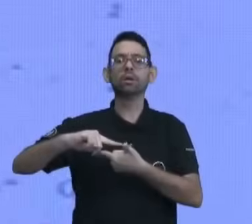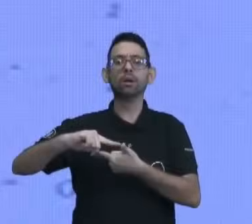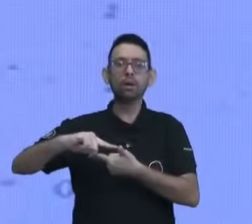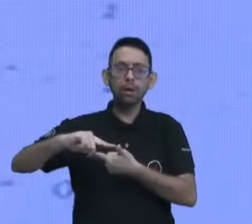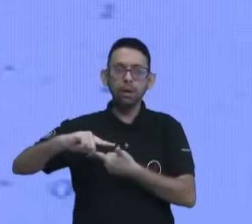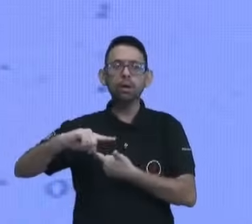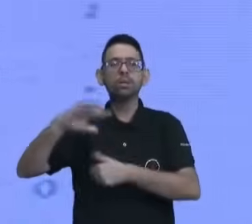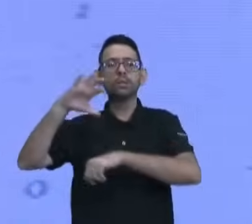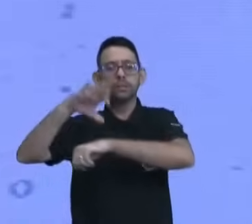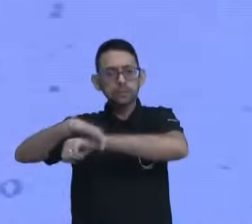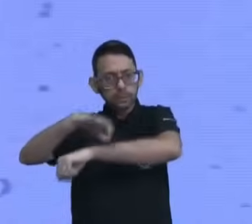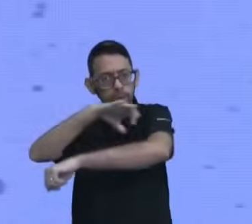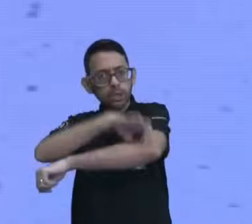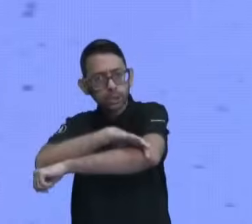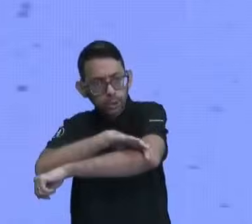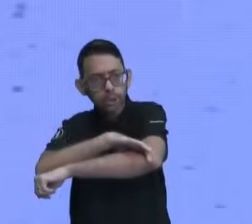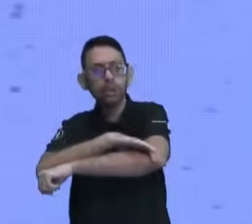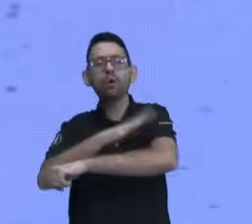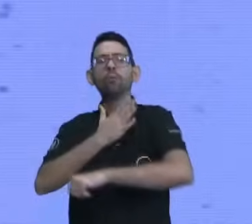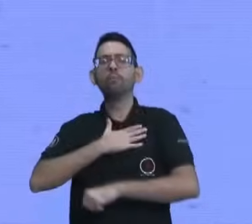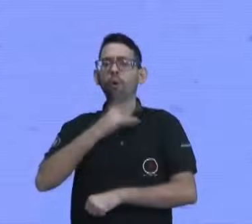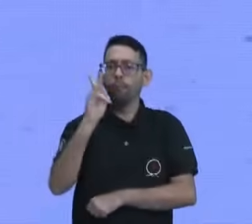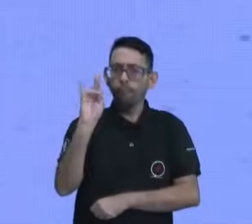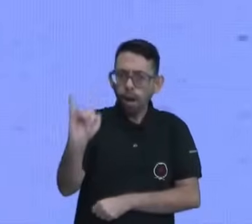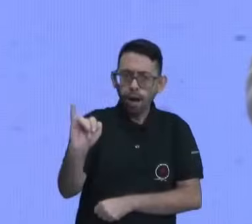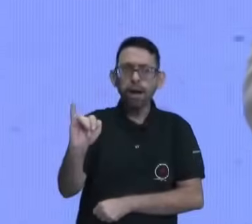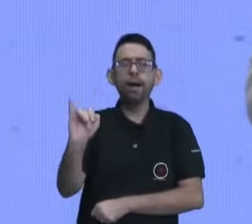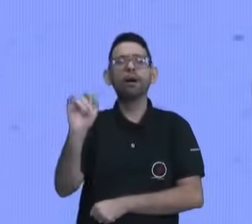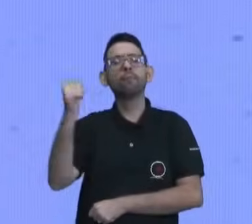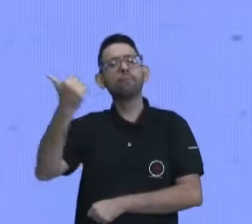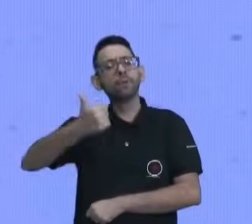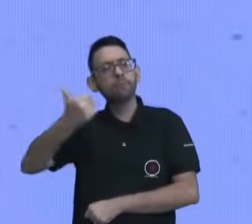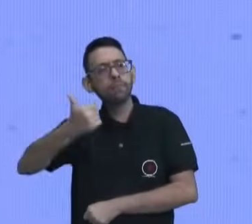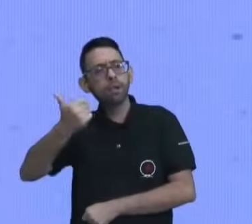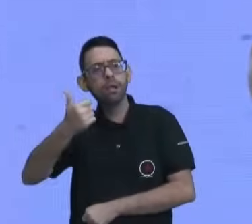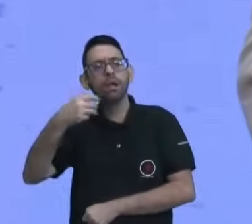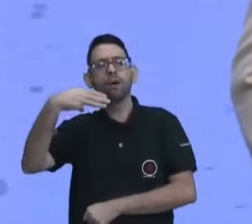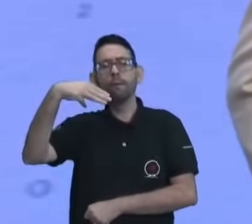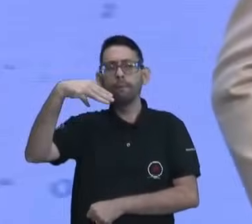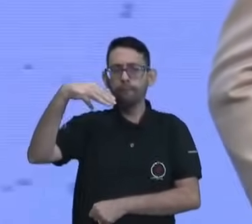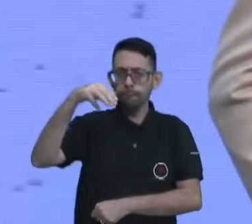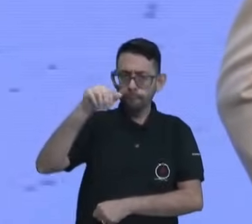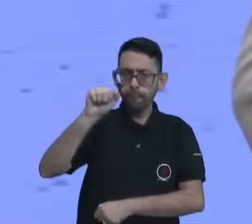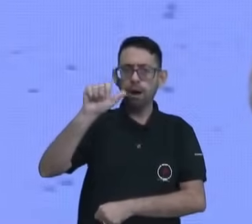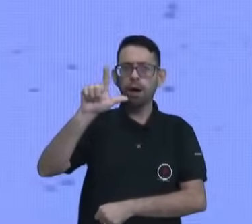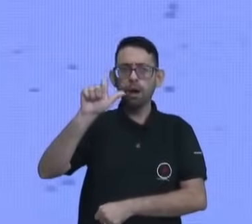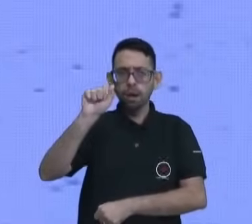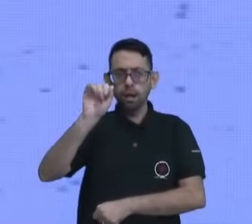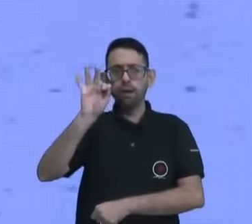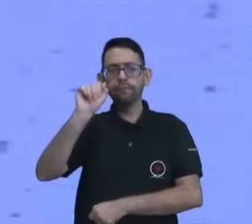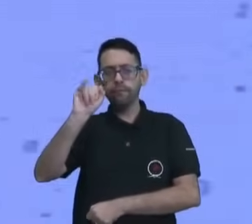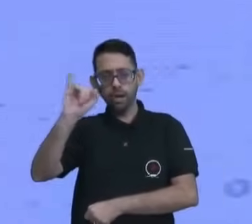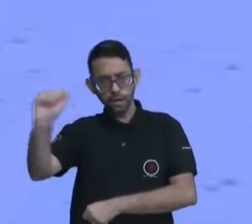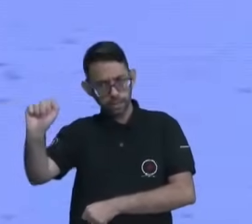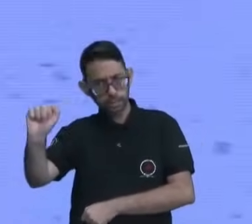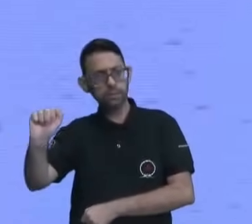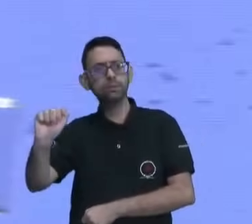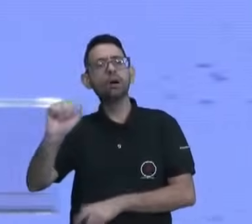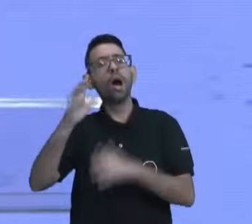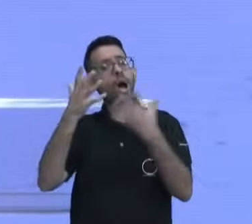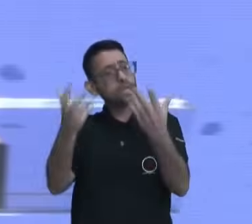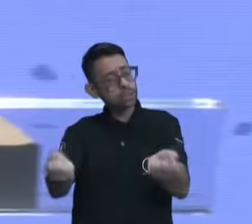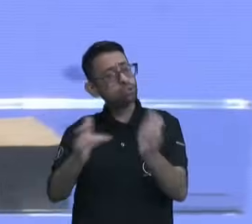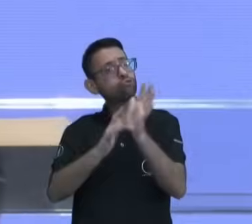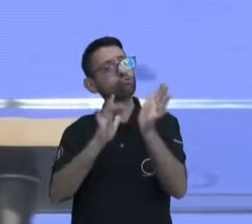foi o primeiro Malafaia a aceitar a Cristo há mais de 75 anos atrás e